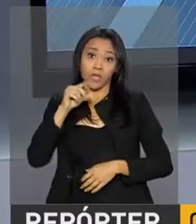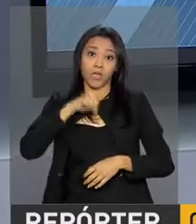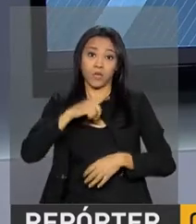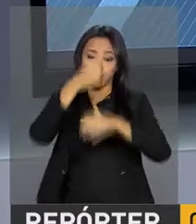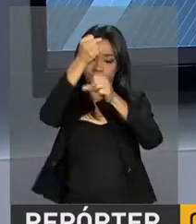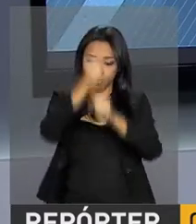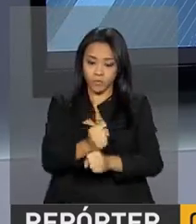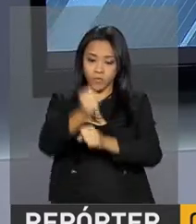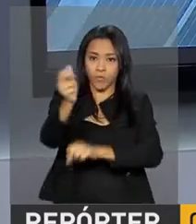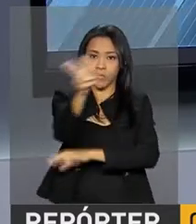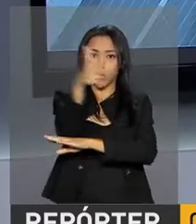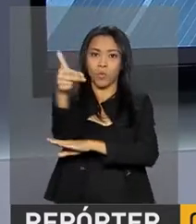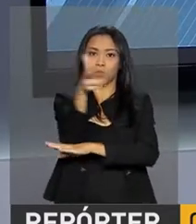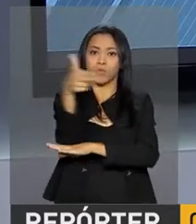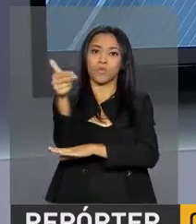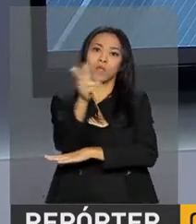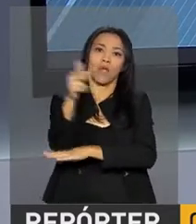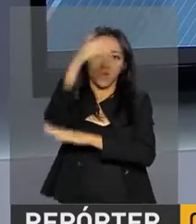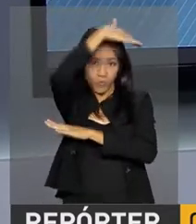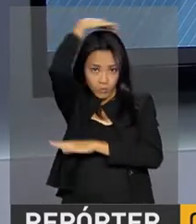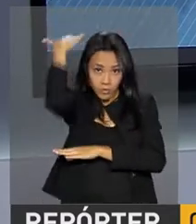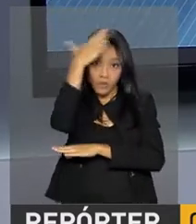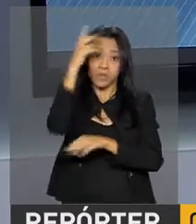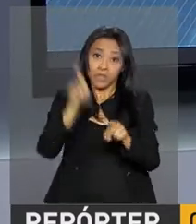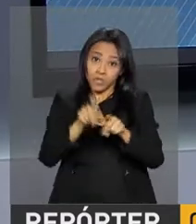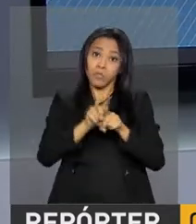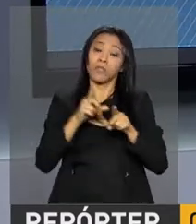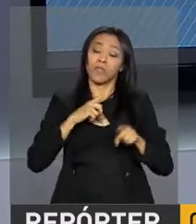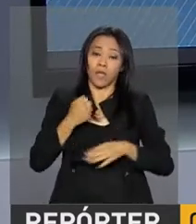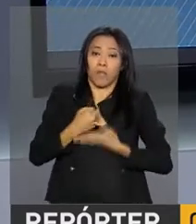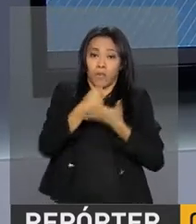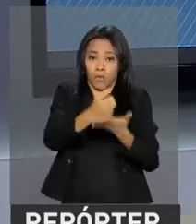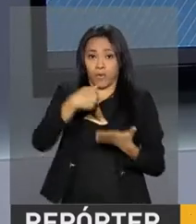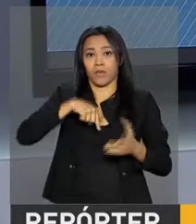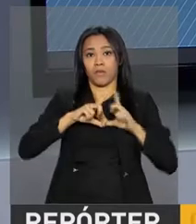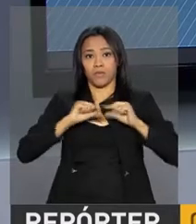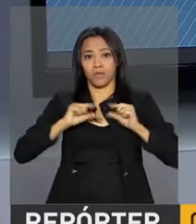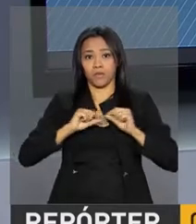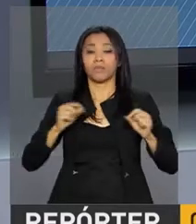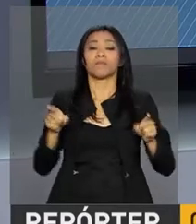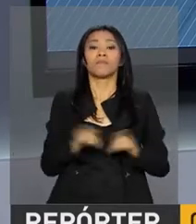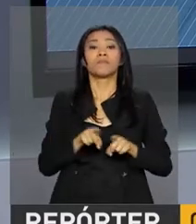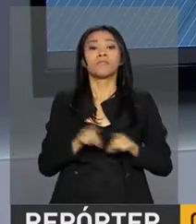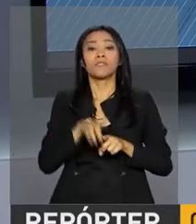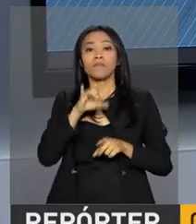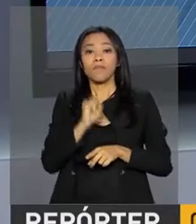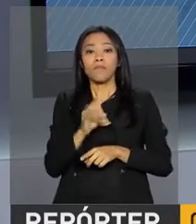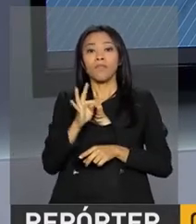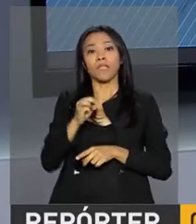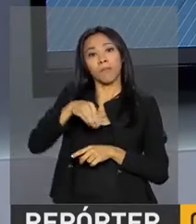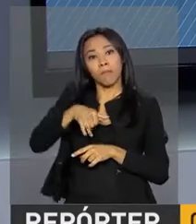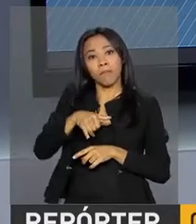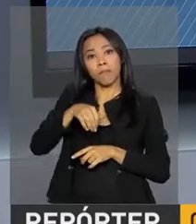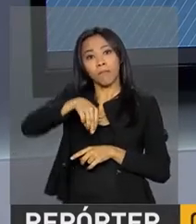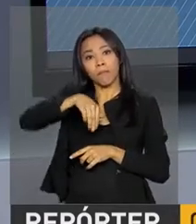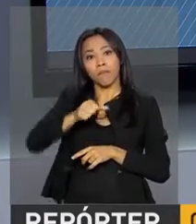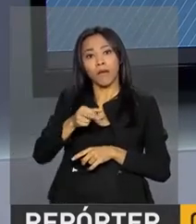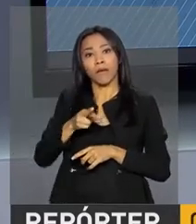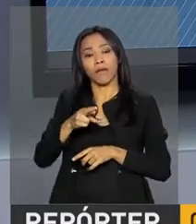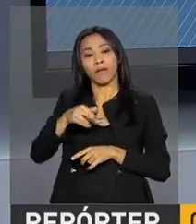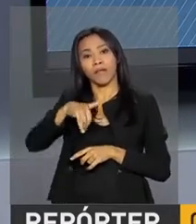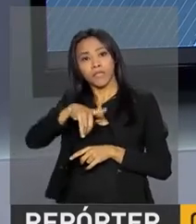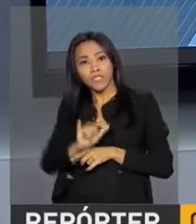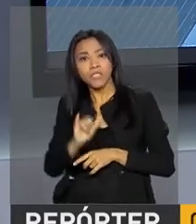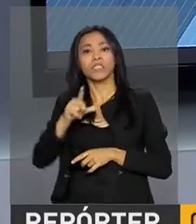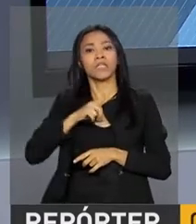no méxico e da divisão de assistência consular aqui em brasília o itamaraty também disse o nib usou o telefone de plantão do consulado que